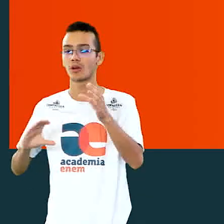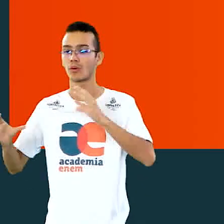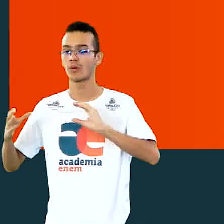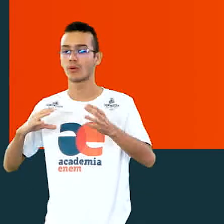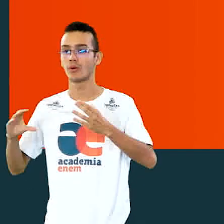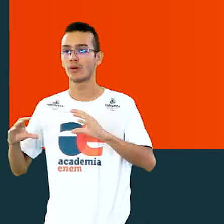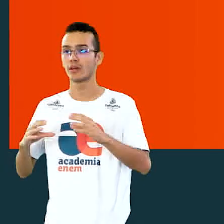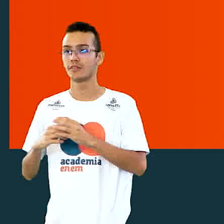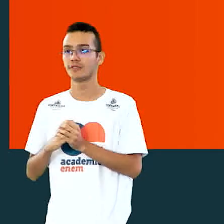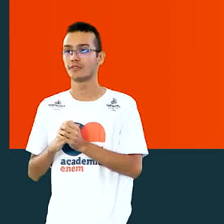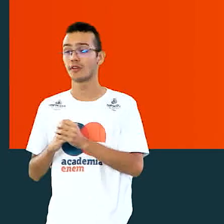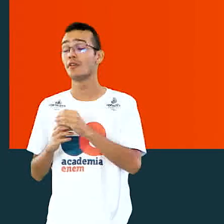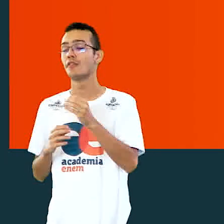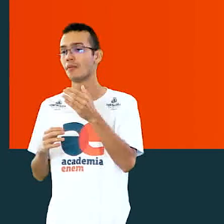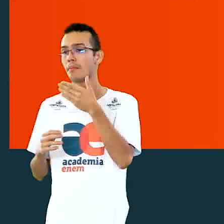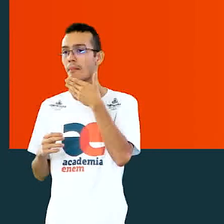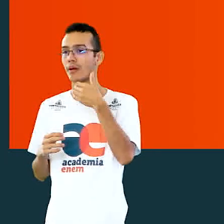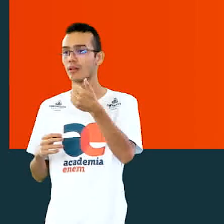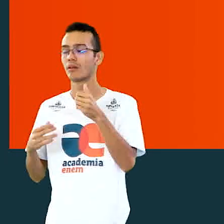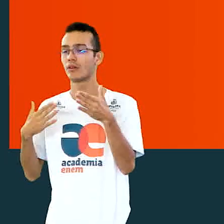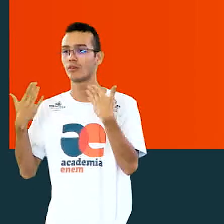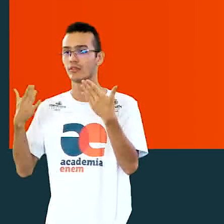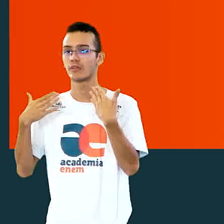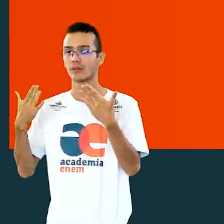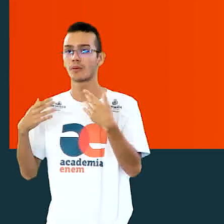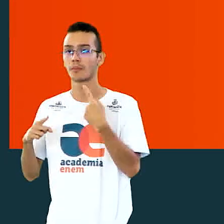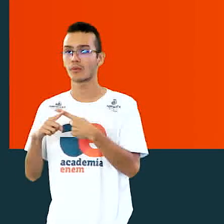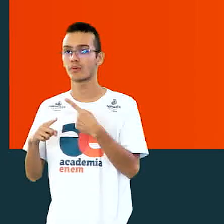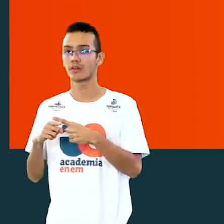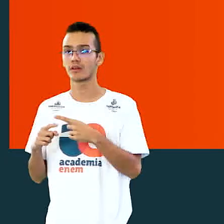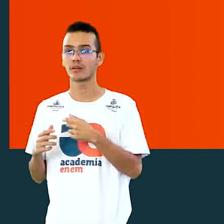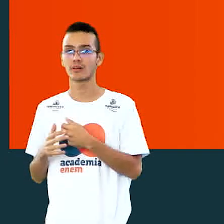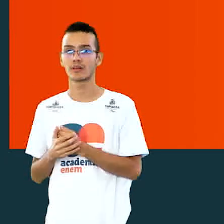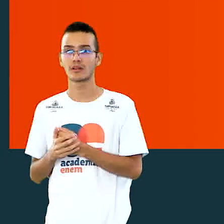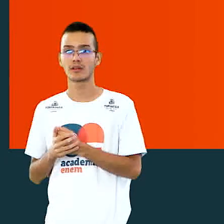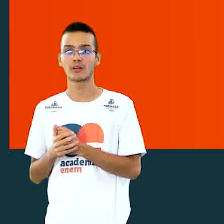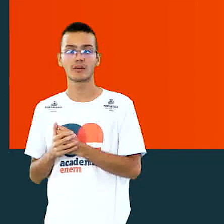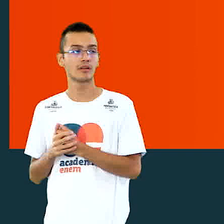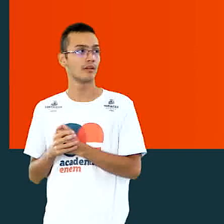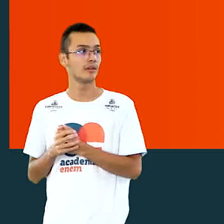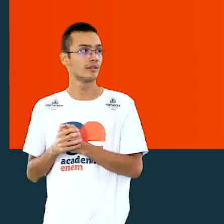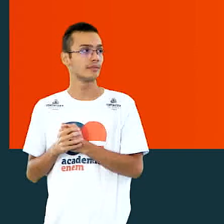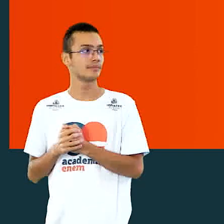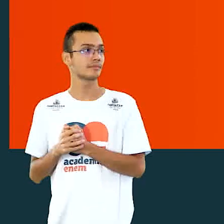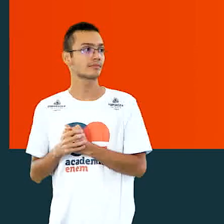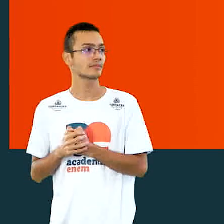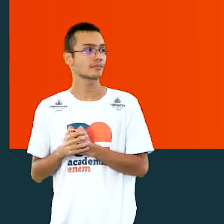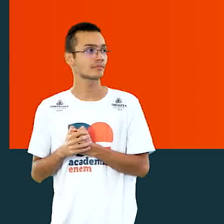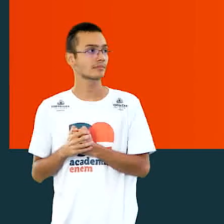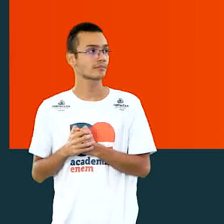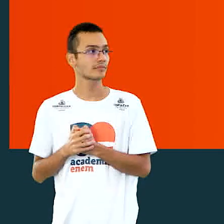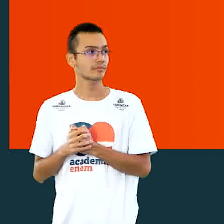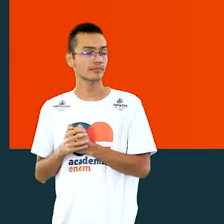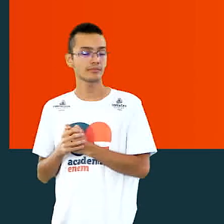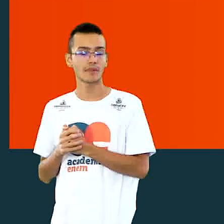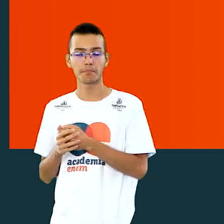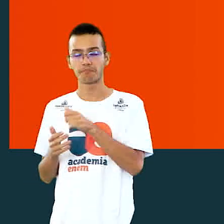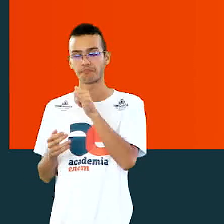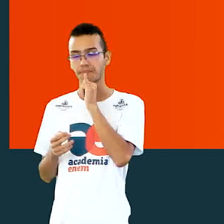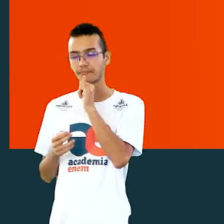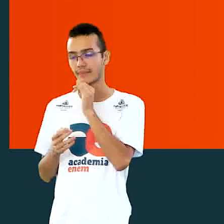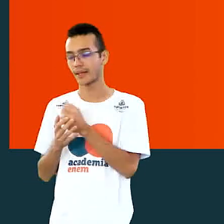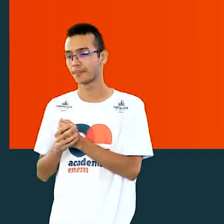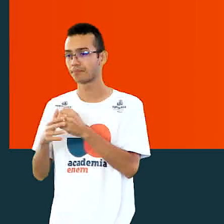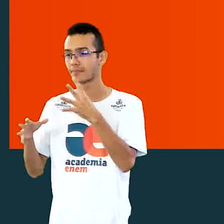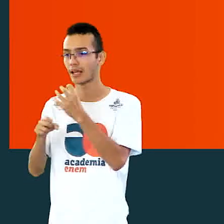corrente limite para um disjuntor em cima de um chuveiro elétrico, tu calcula com a maior potência. Porque com a maior potência eu teria a